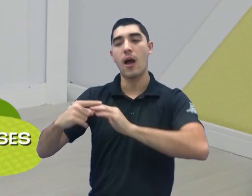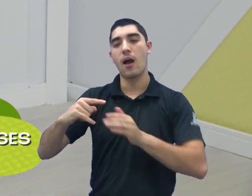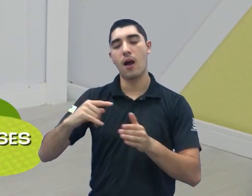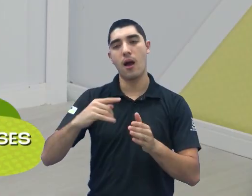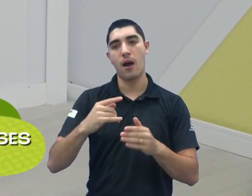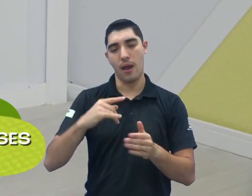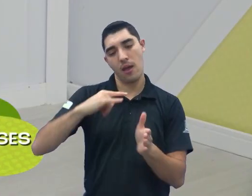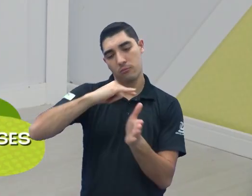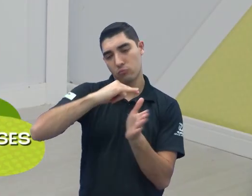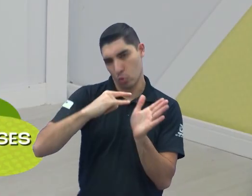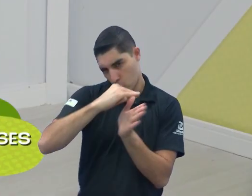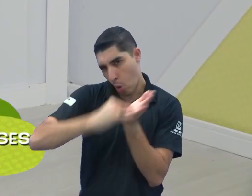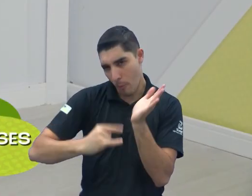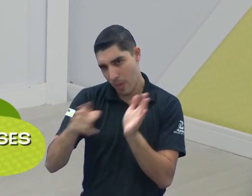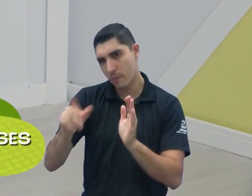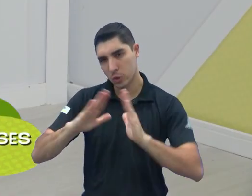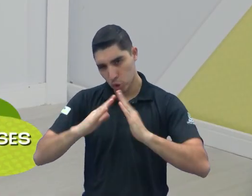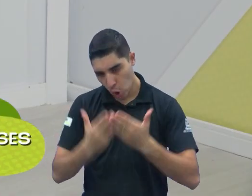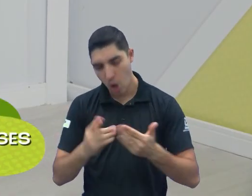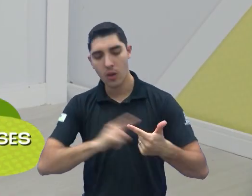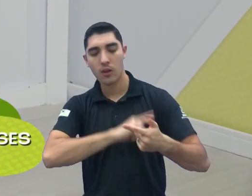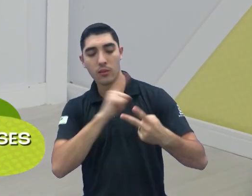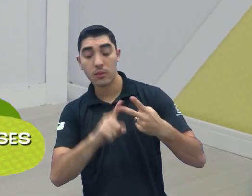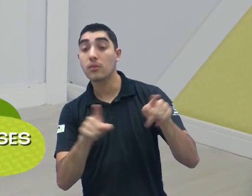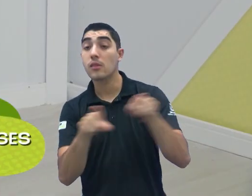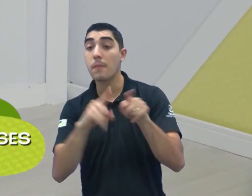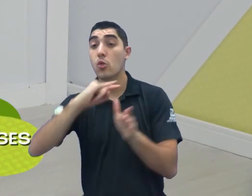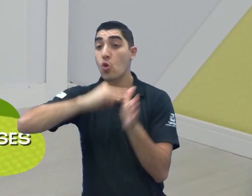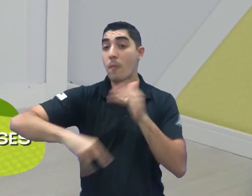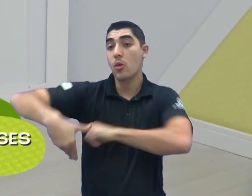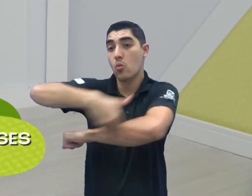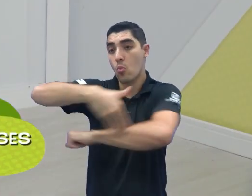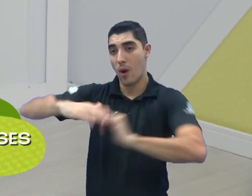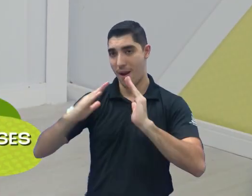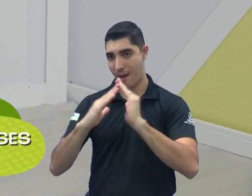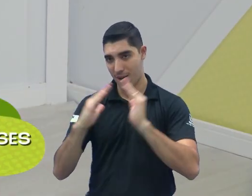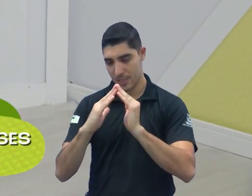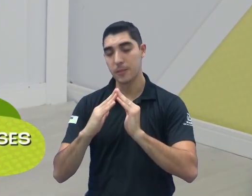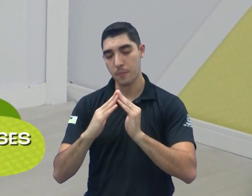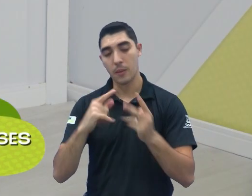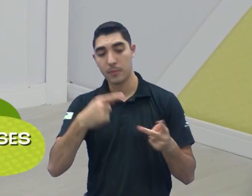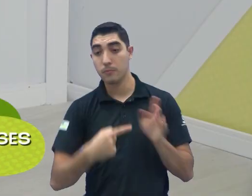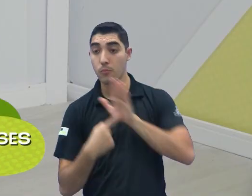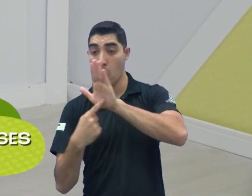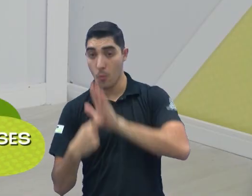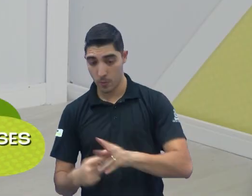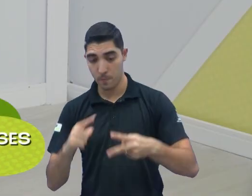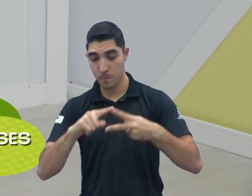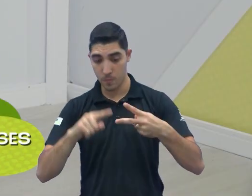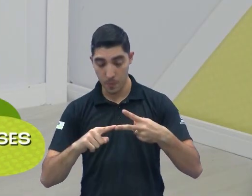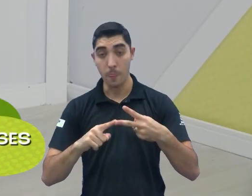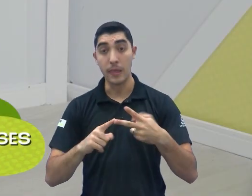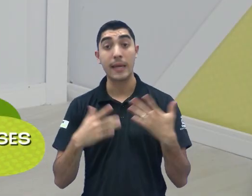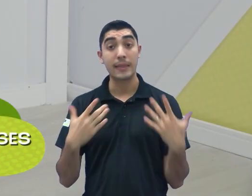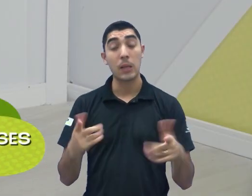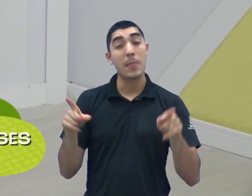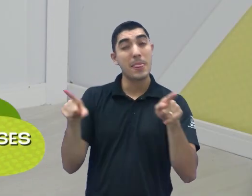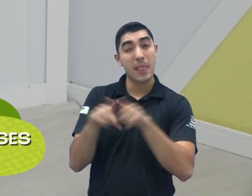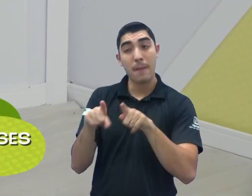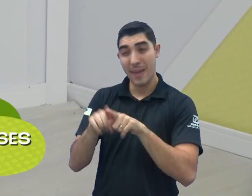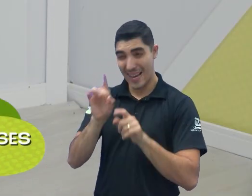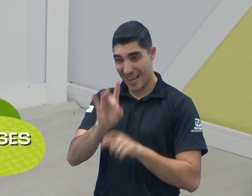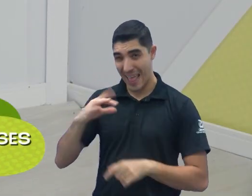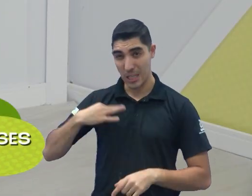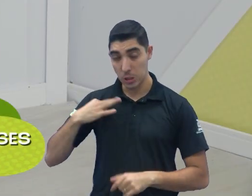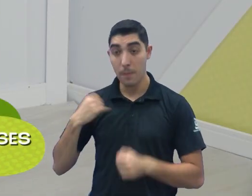comprovante de endereço de todos os atletas. Além disso, nas categorias menores, as equipes devem inscrever no mínimo 2